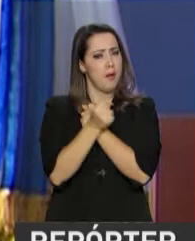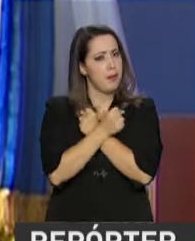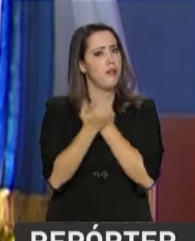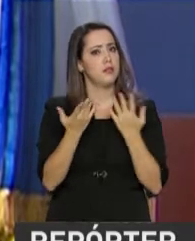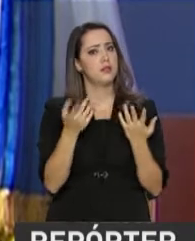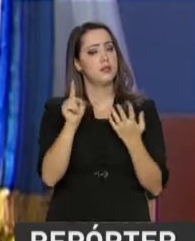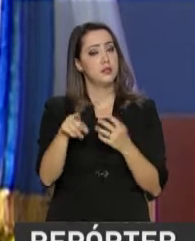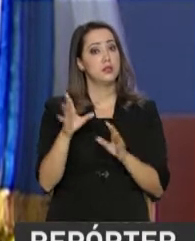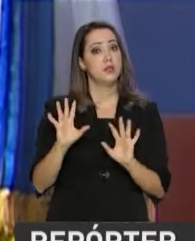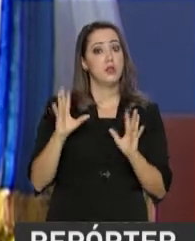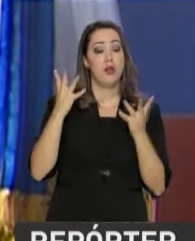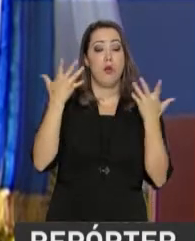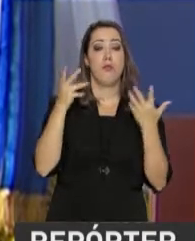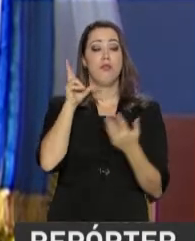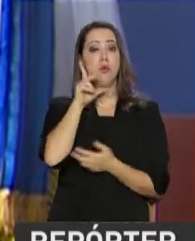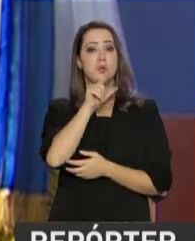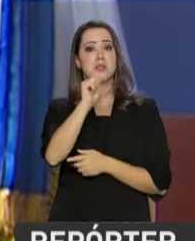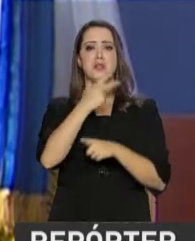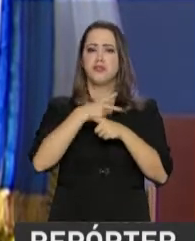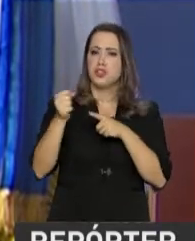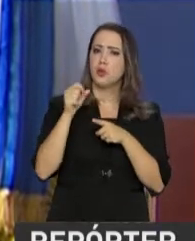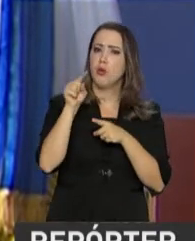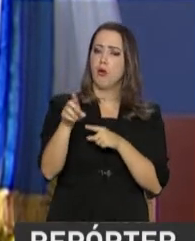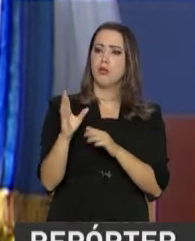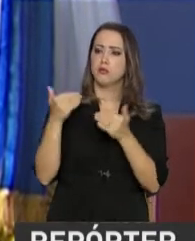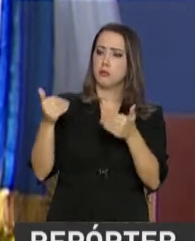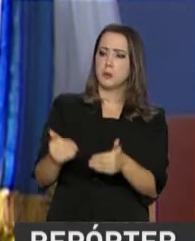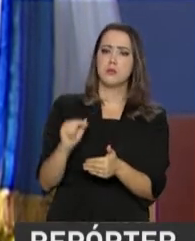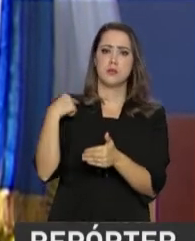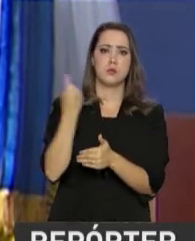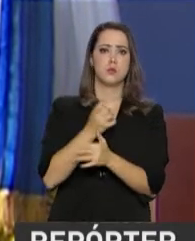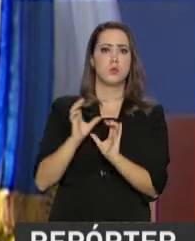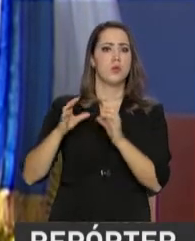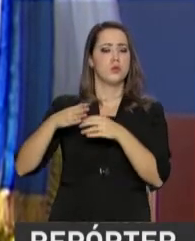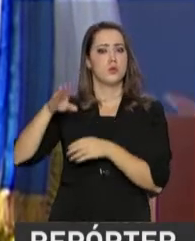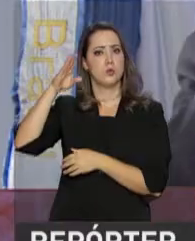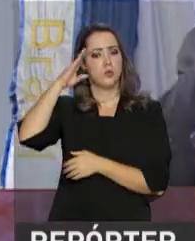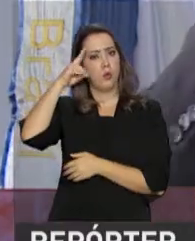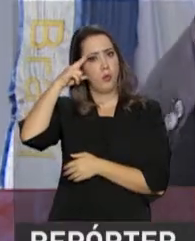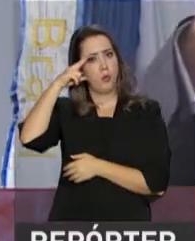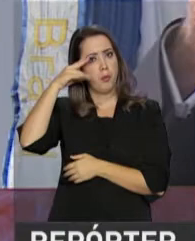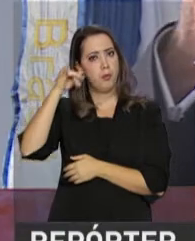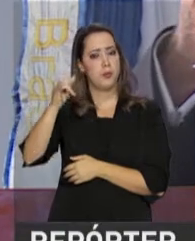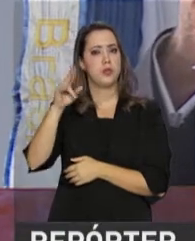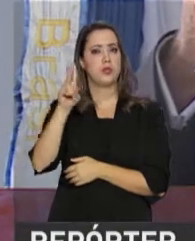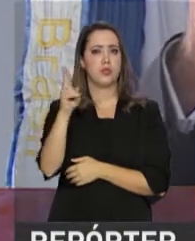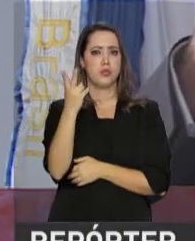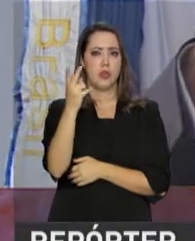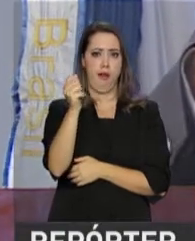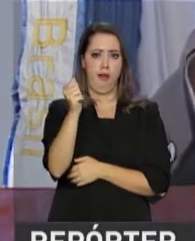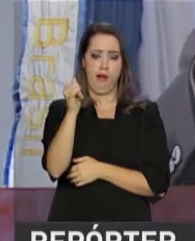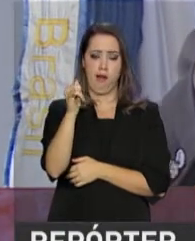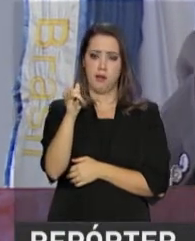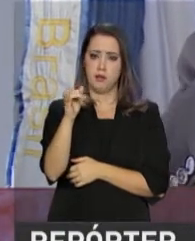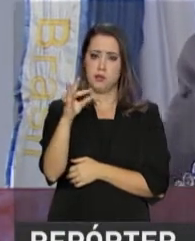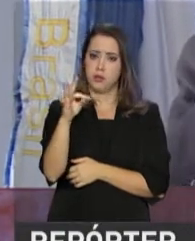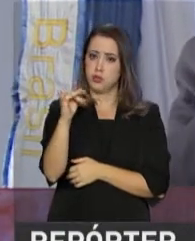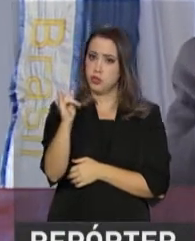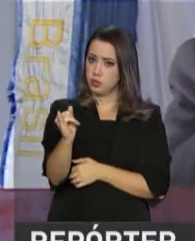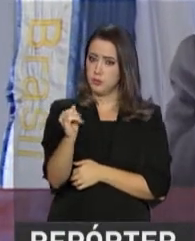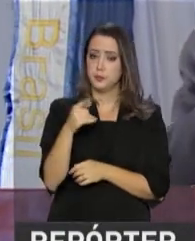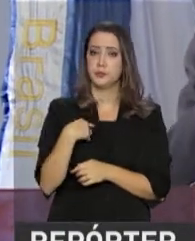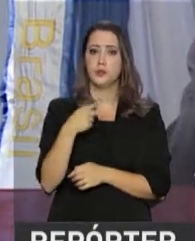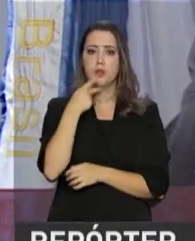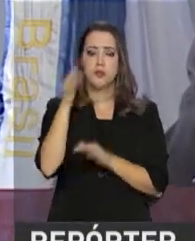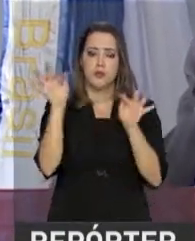significa o sucesso da presença das nossas forças armadas no haiti ao final do discurso temer desejam um feliz